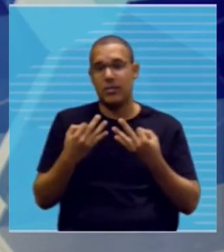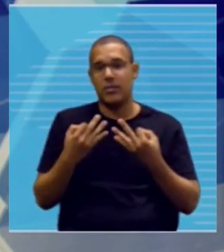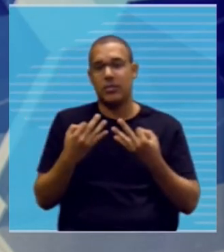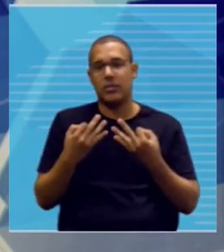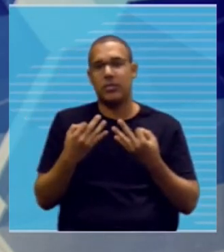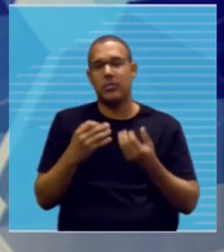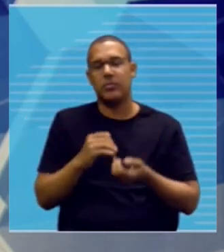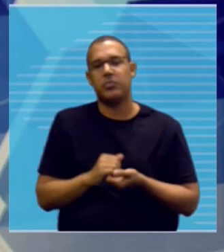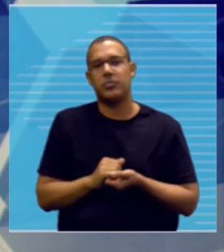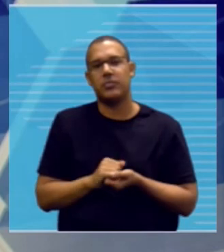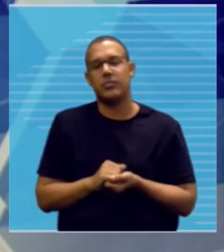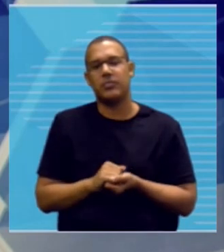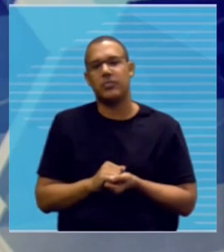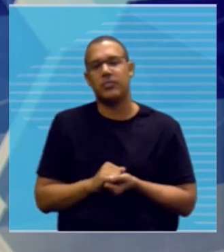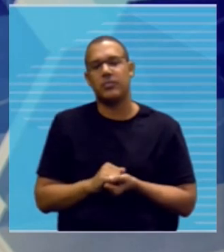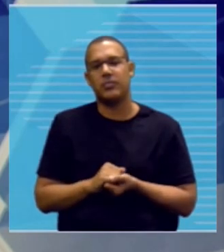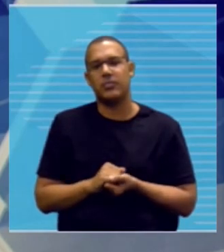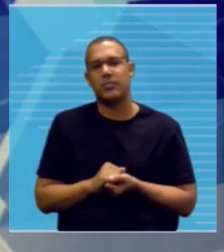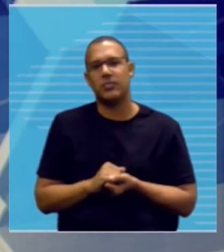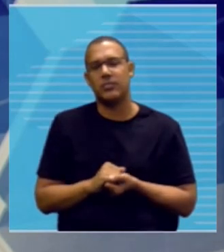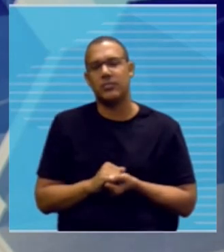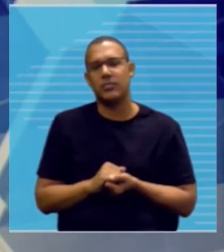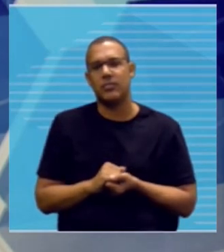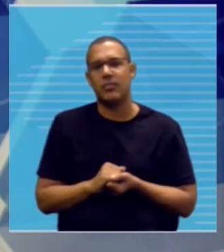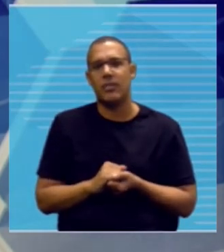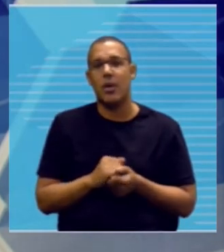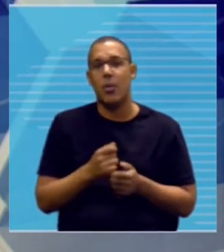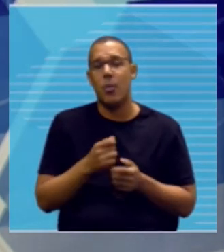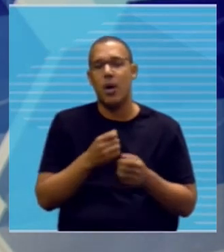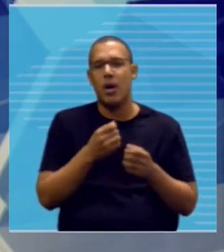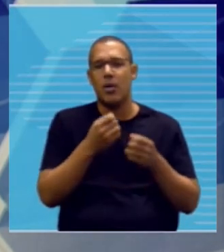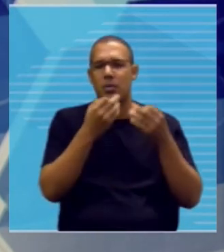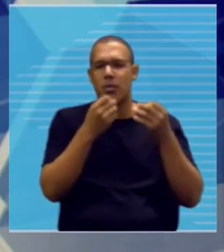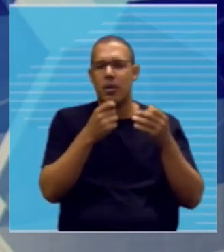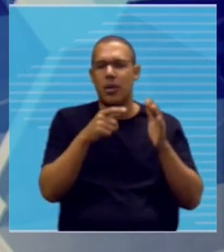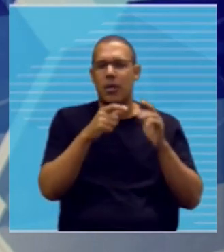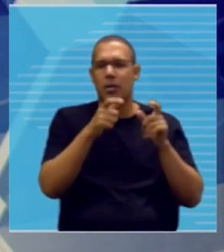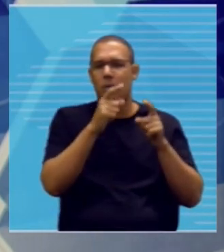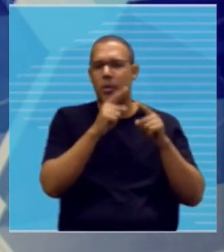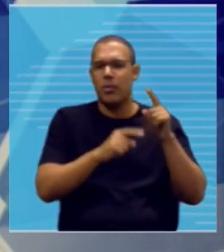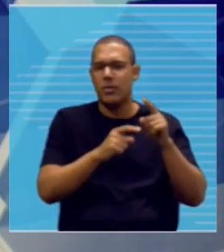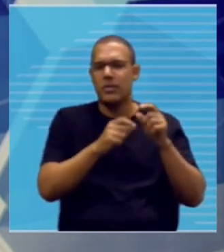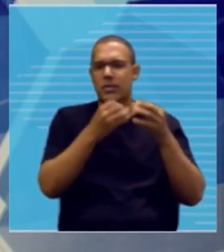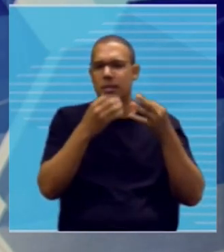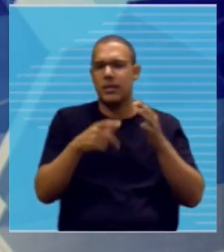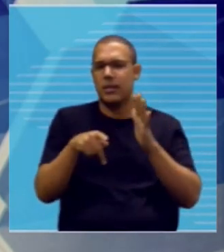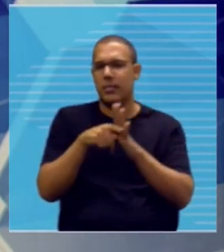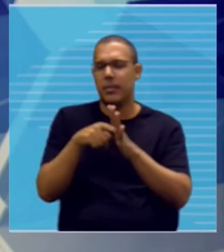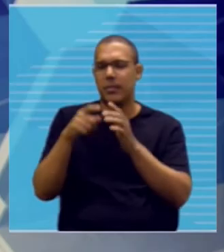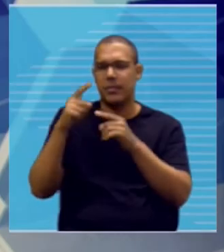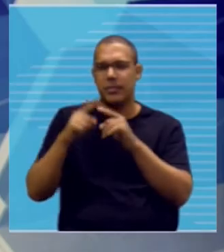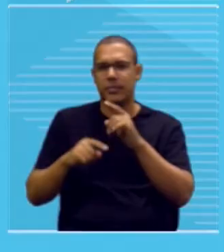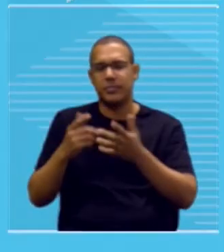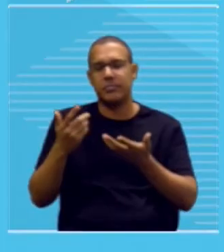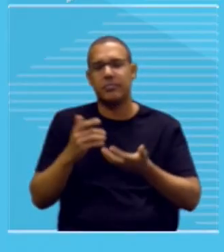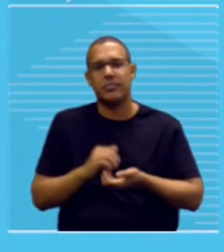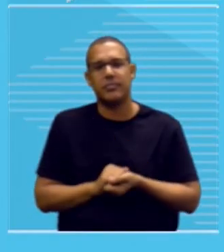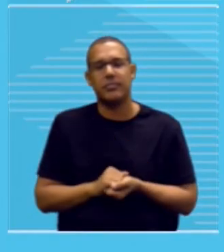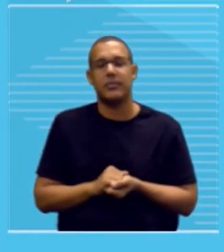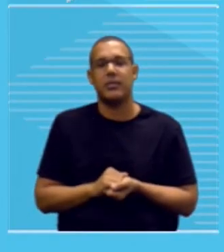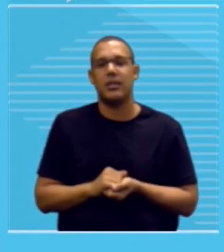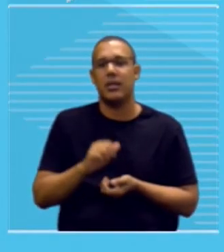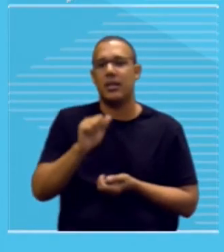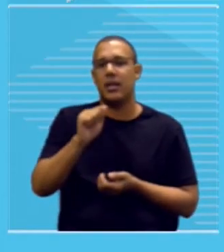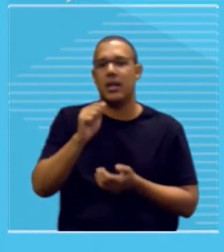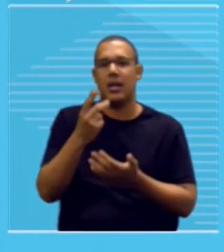automatiza isso de maneira é uma coisa falando dela mesmo ok é isso nosso exemplo Gente Não